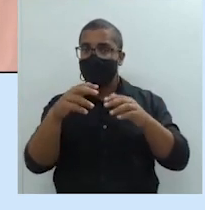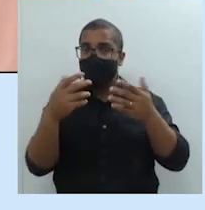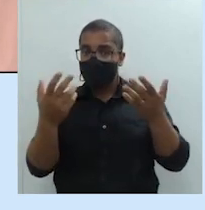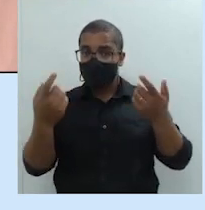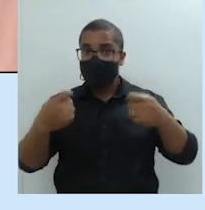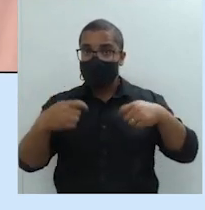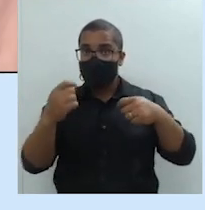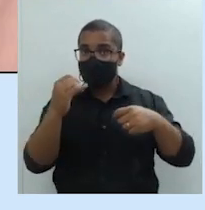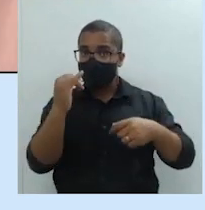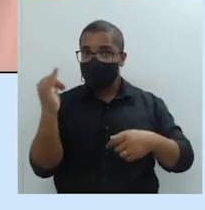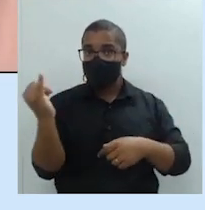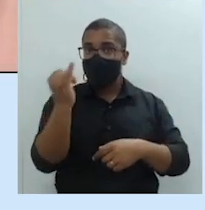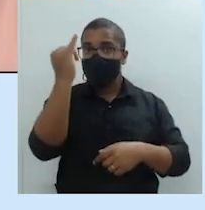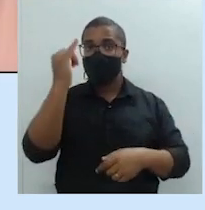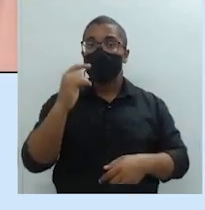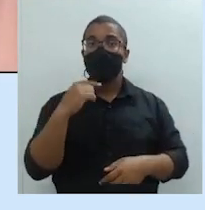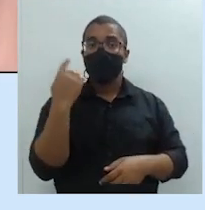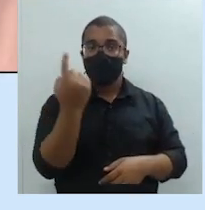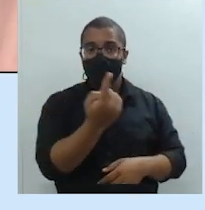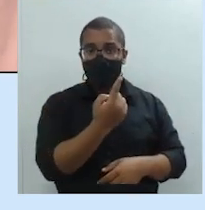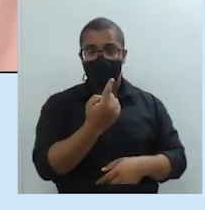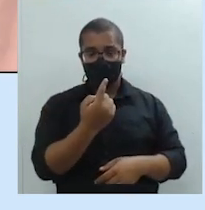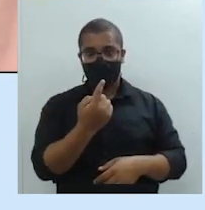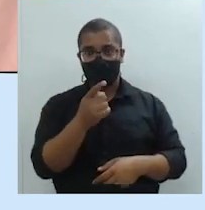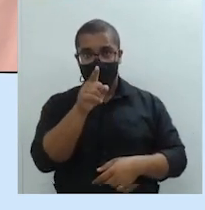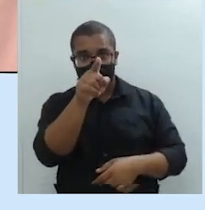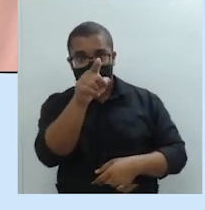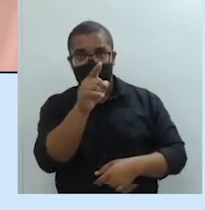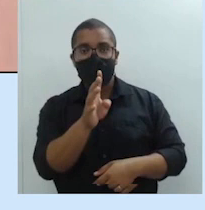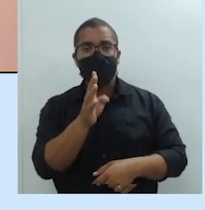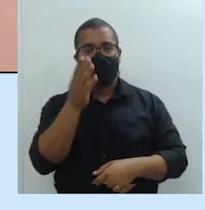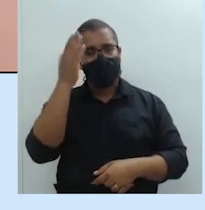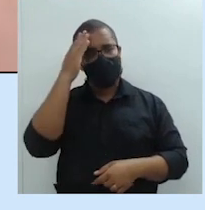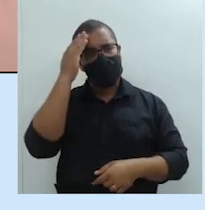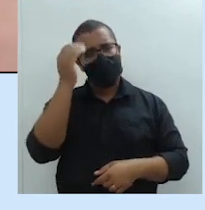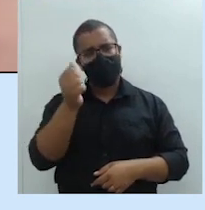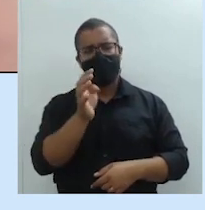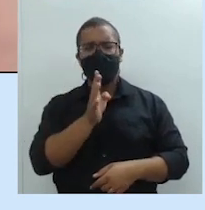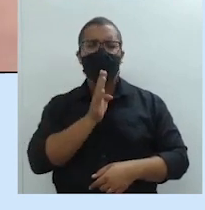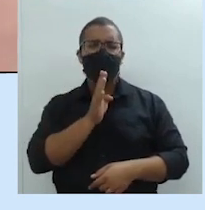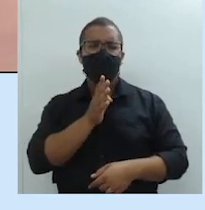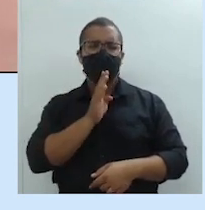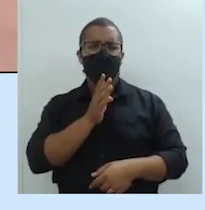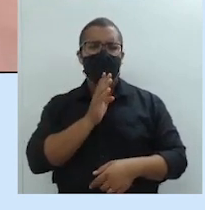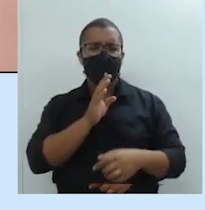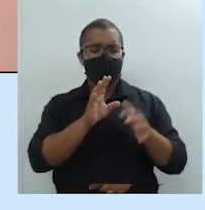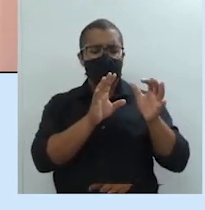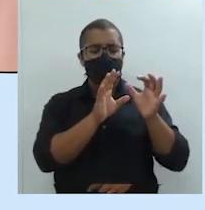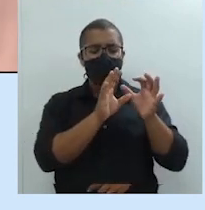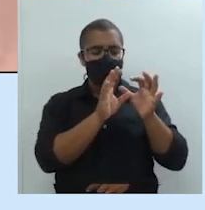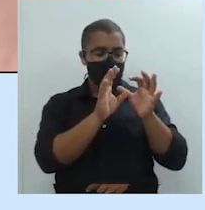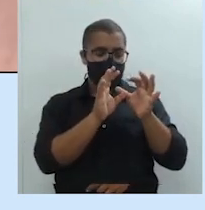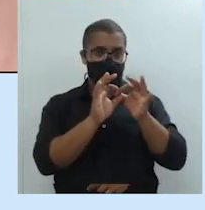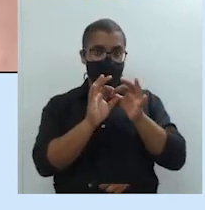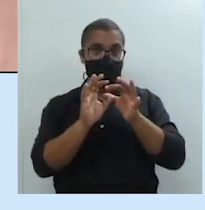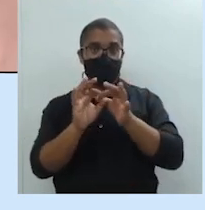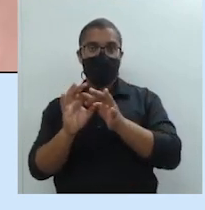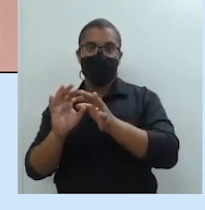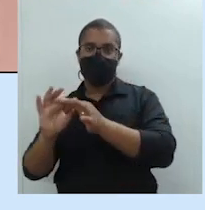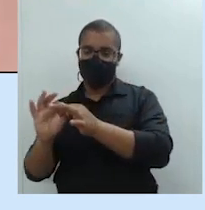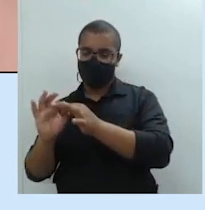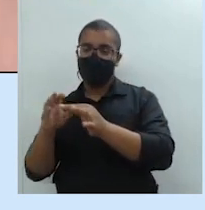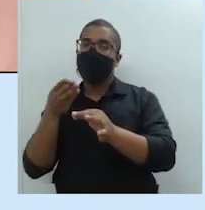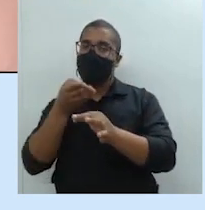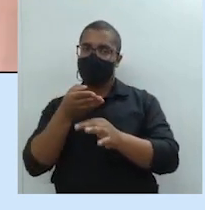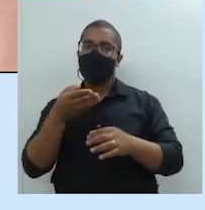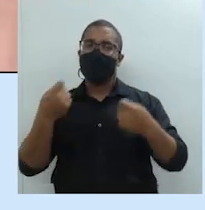isso é importante que nós estudantes, que você estudante, conheça justamente o que? O